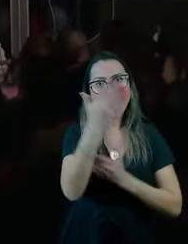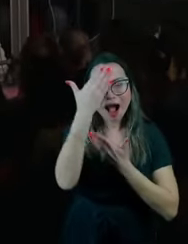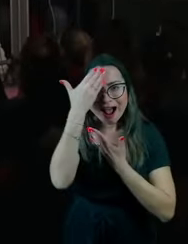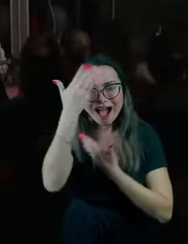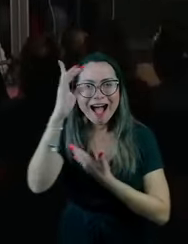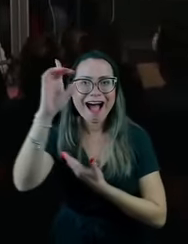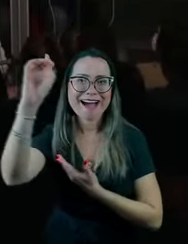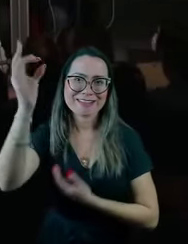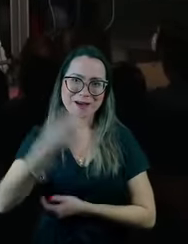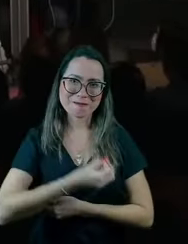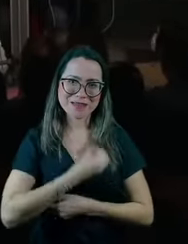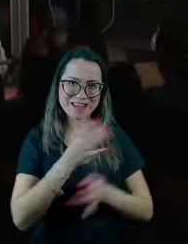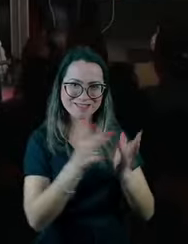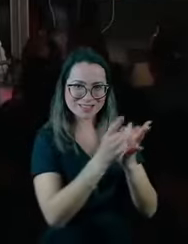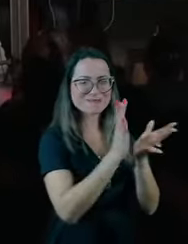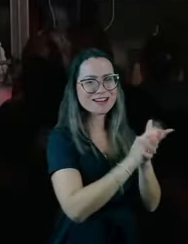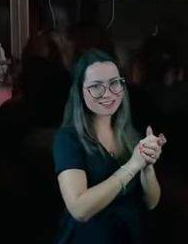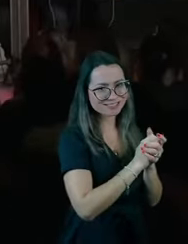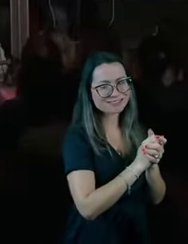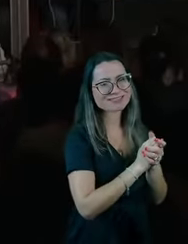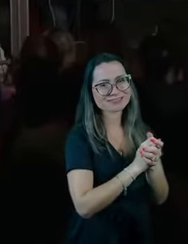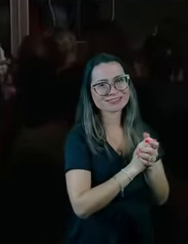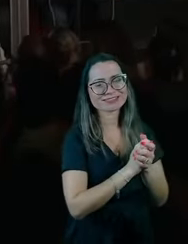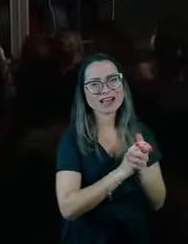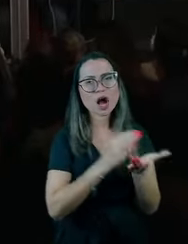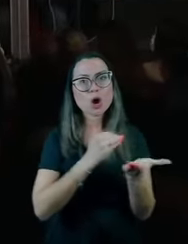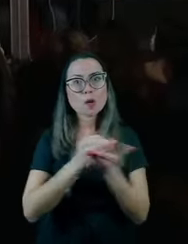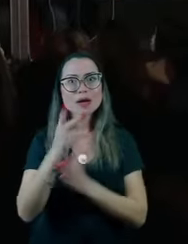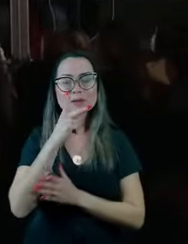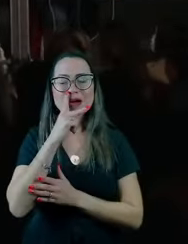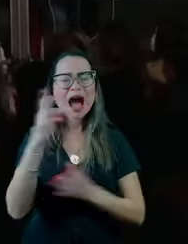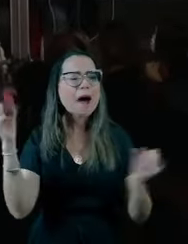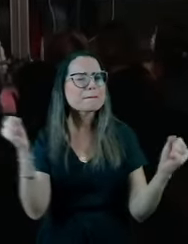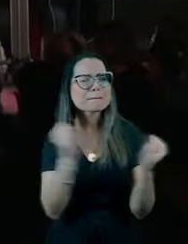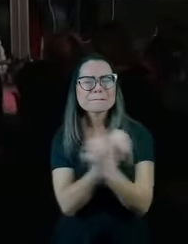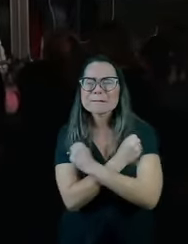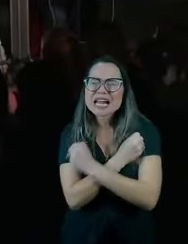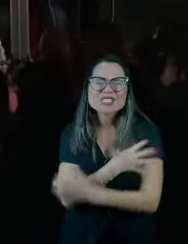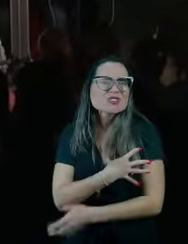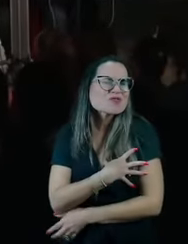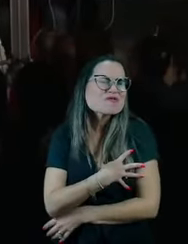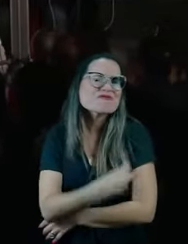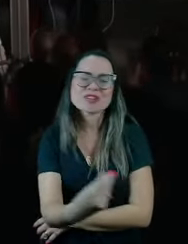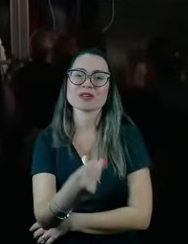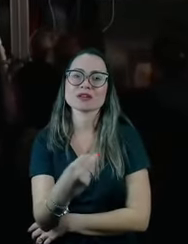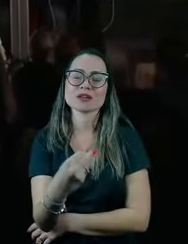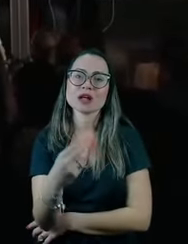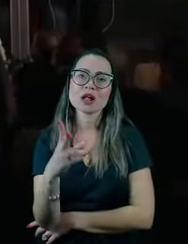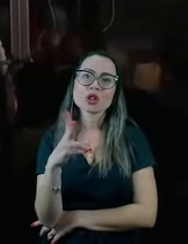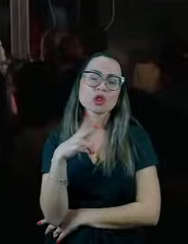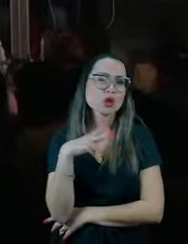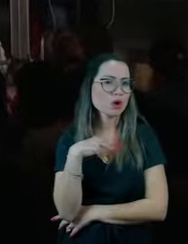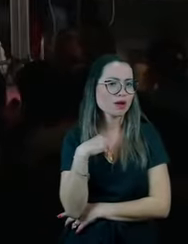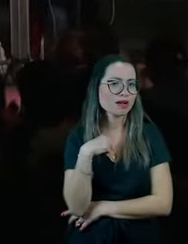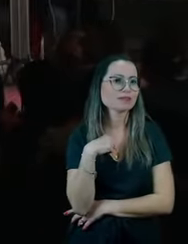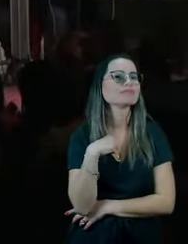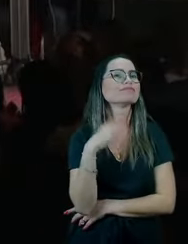por ele. Comece a profetizar, abrace os seus filhos. Gente, passa rápido, eles vão